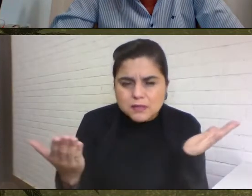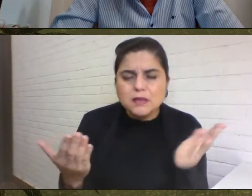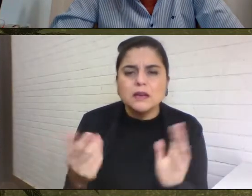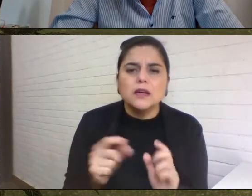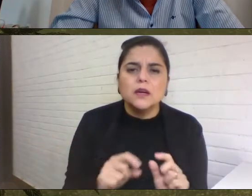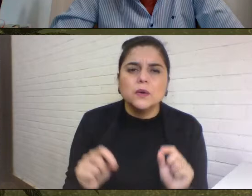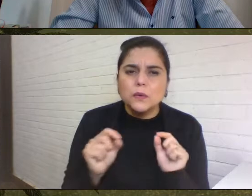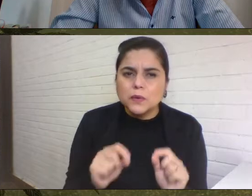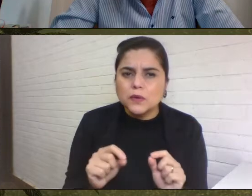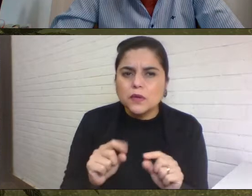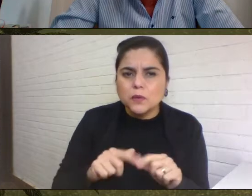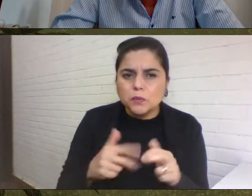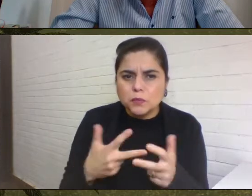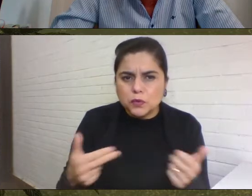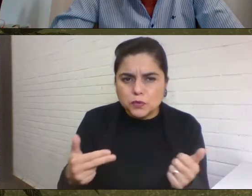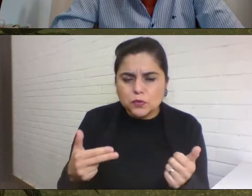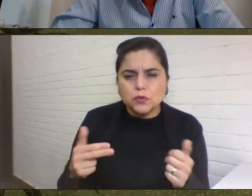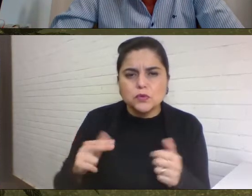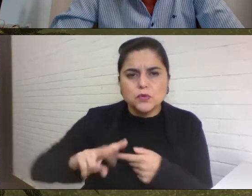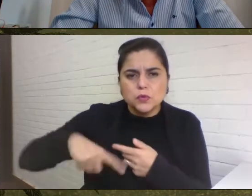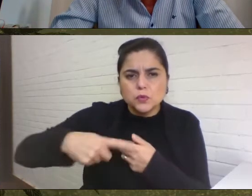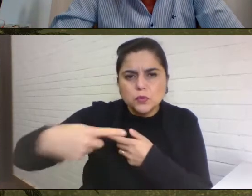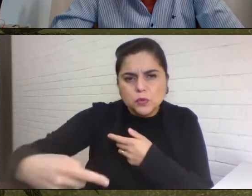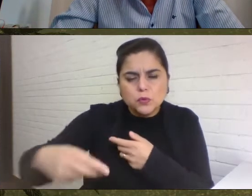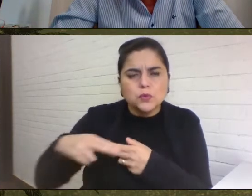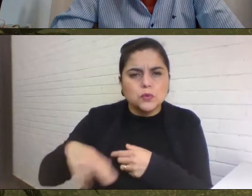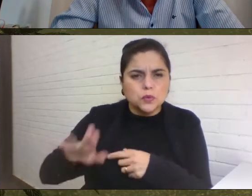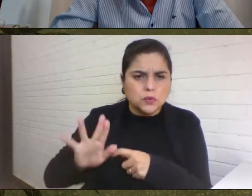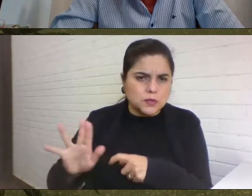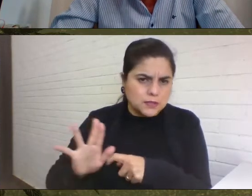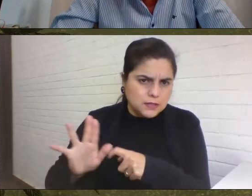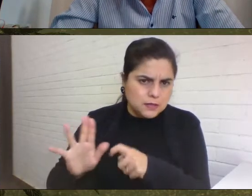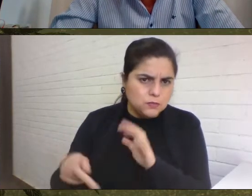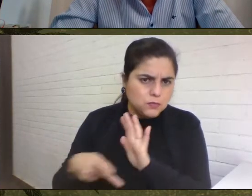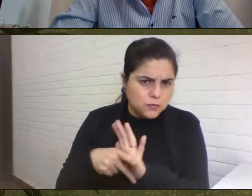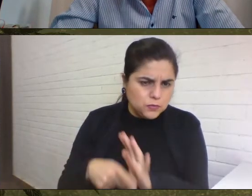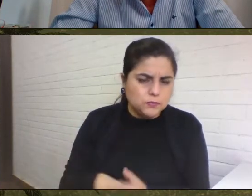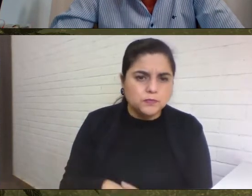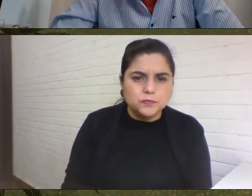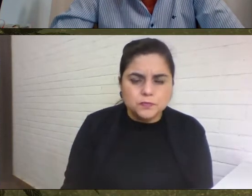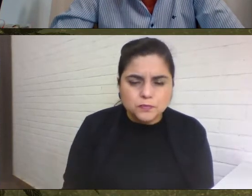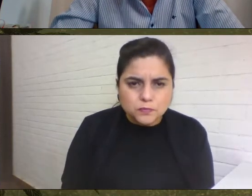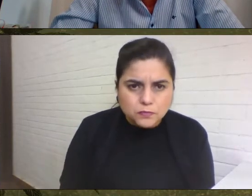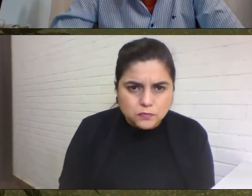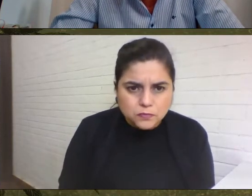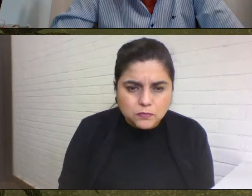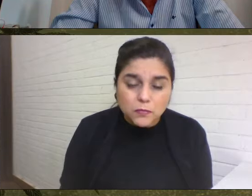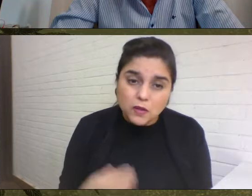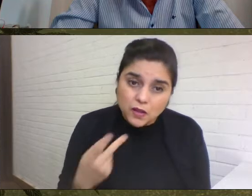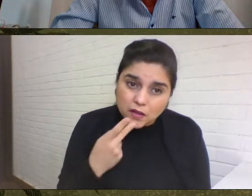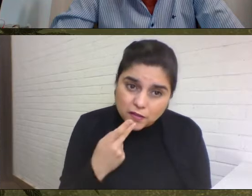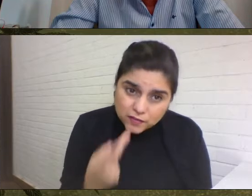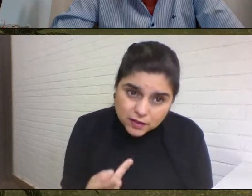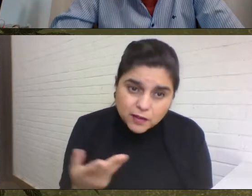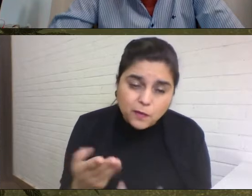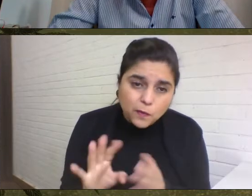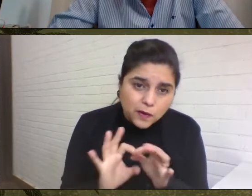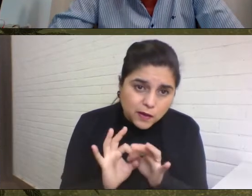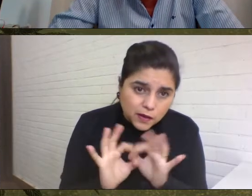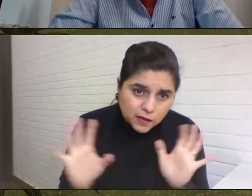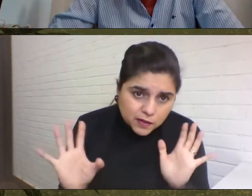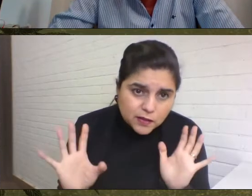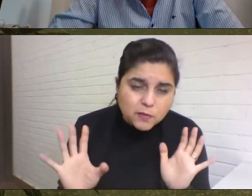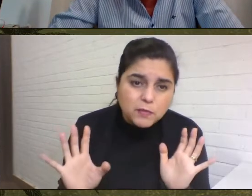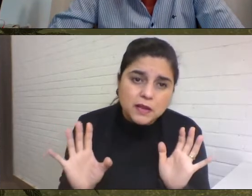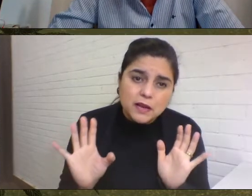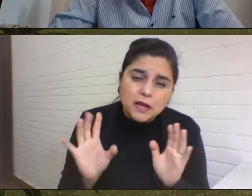dos produtos de cannabis. Eu devo dizer, e já agora permitam-me também aqui referir